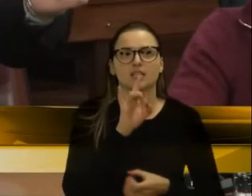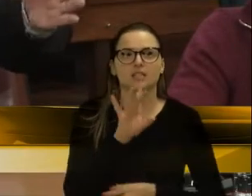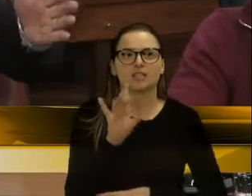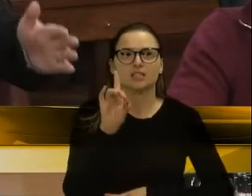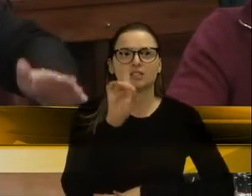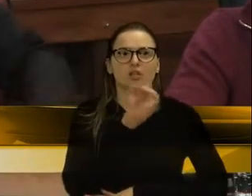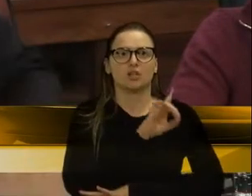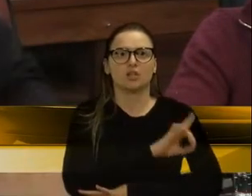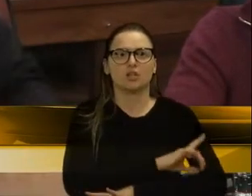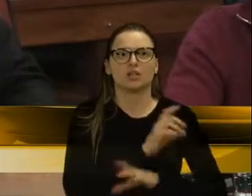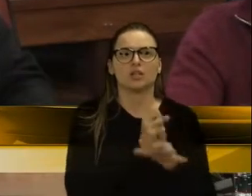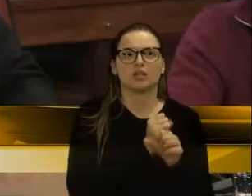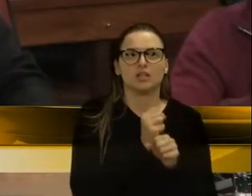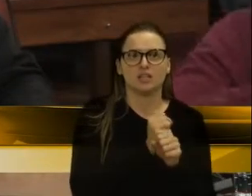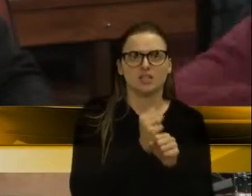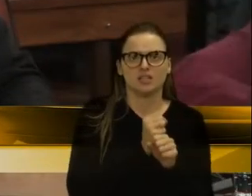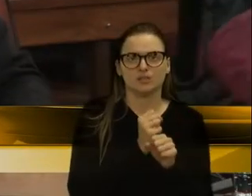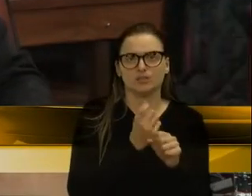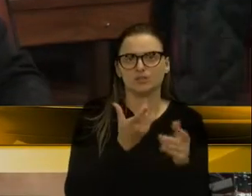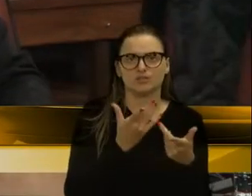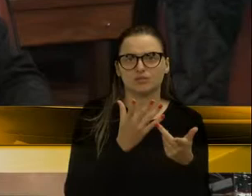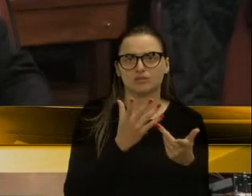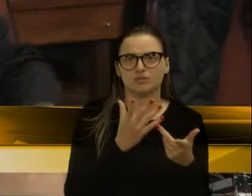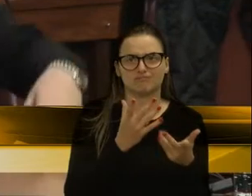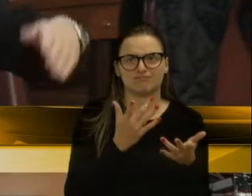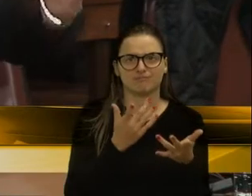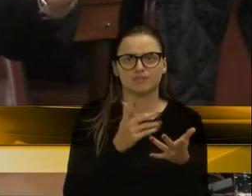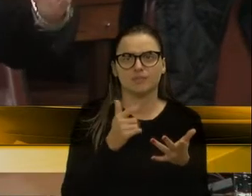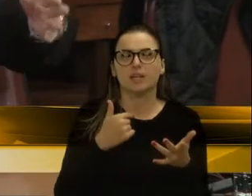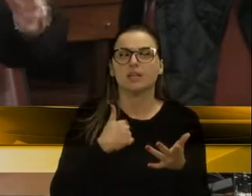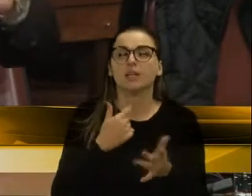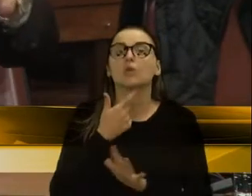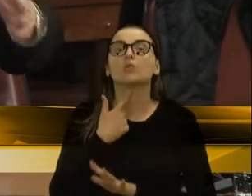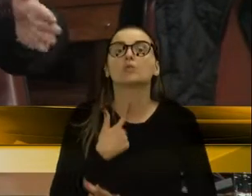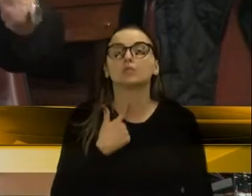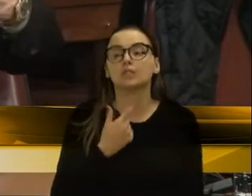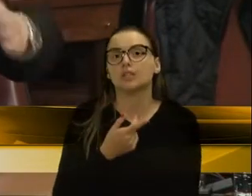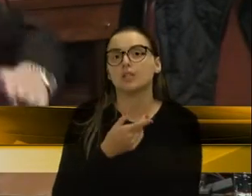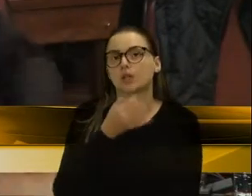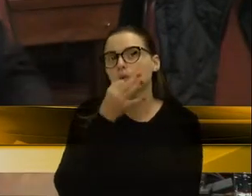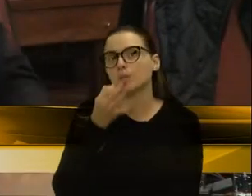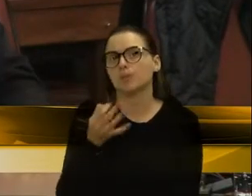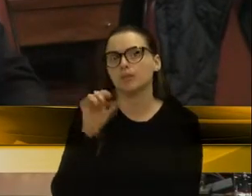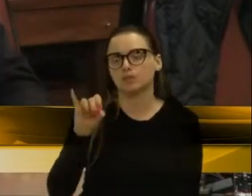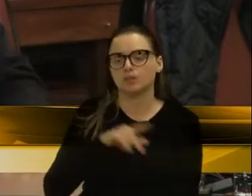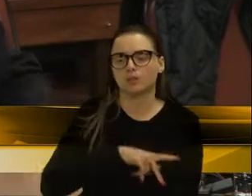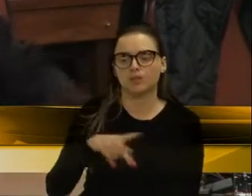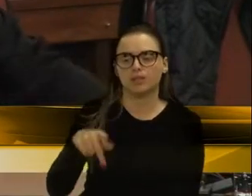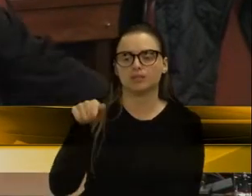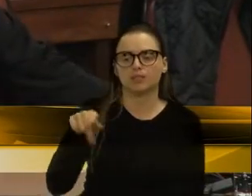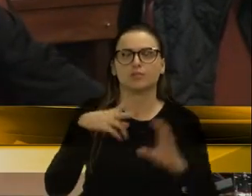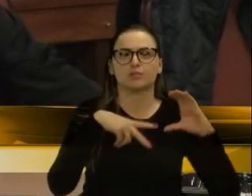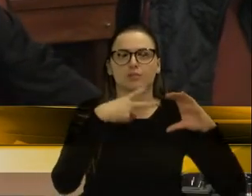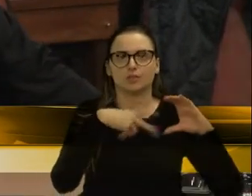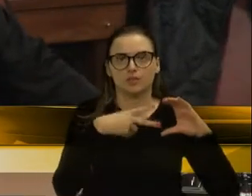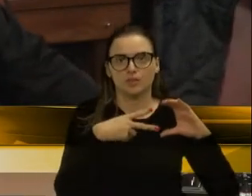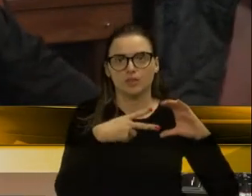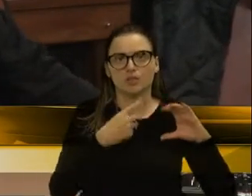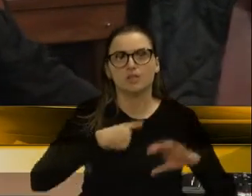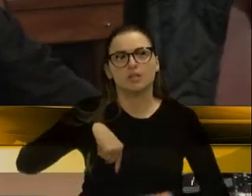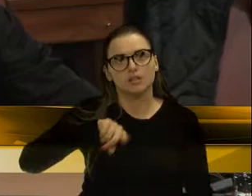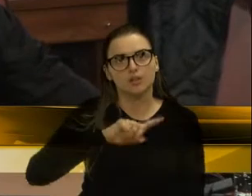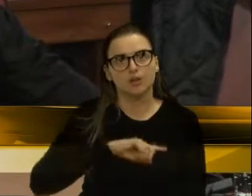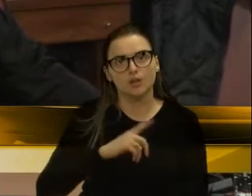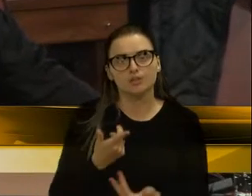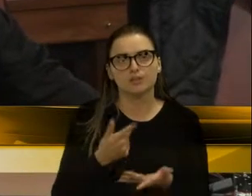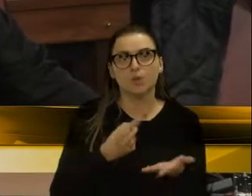receio que tal aí e gostaria de sugerir vereador paulo se me permite ao presidente da casa é que nós